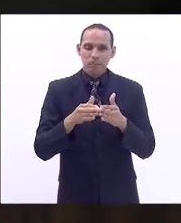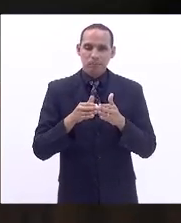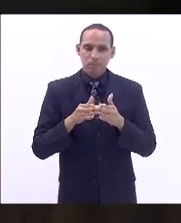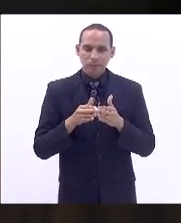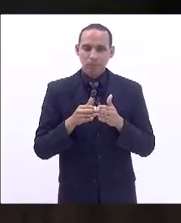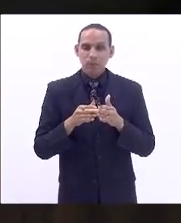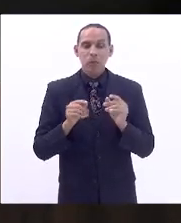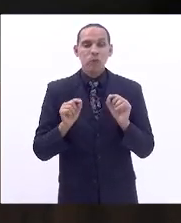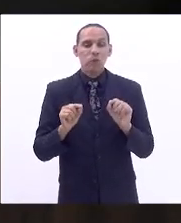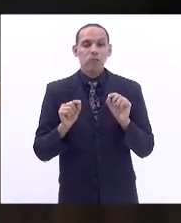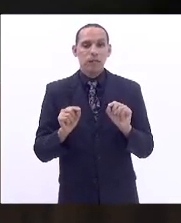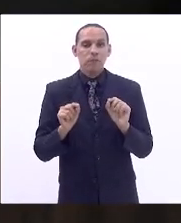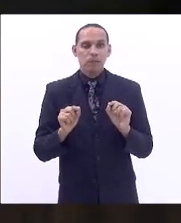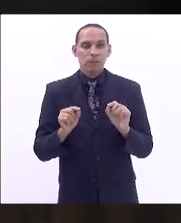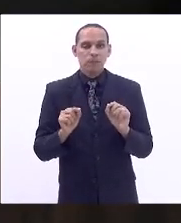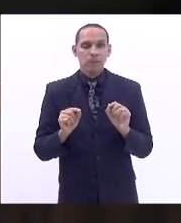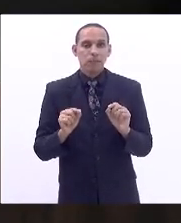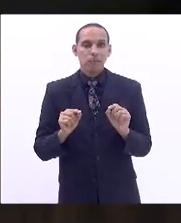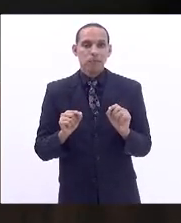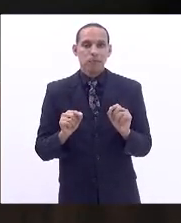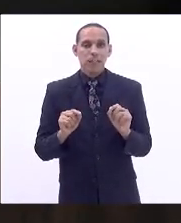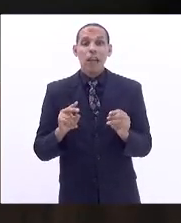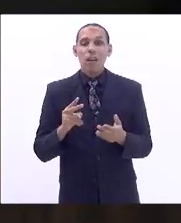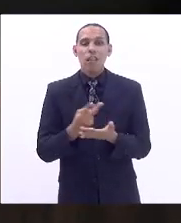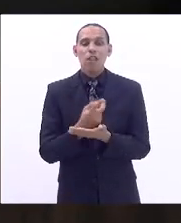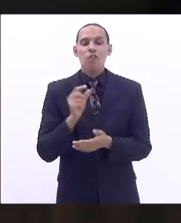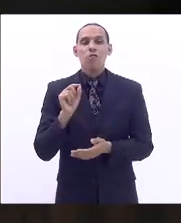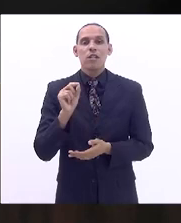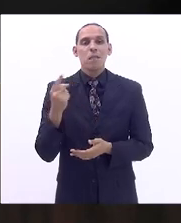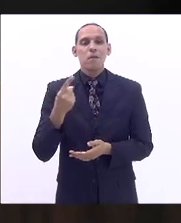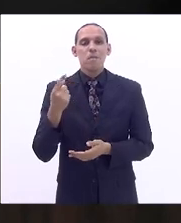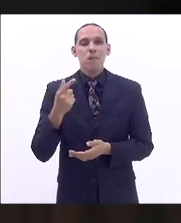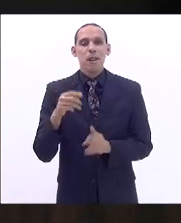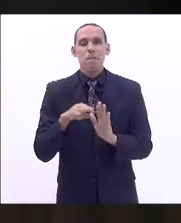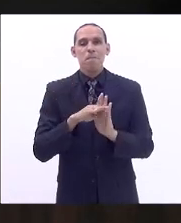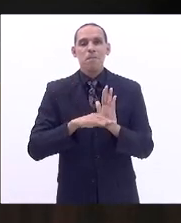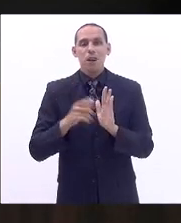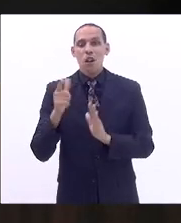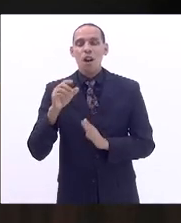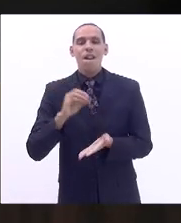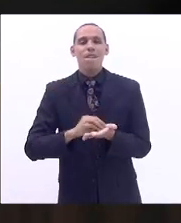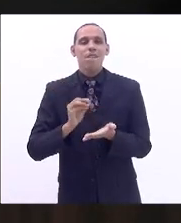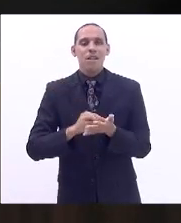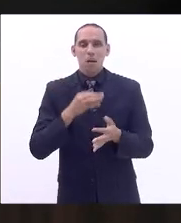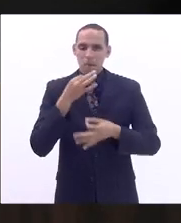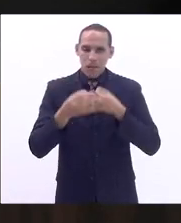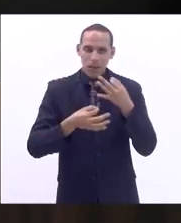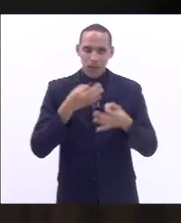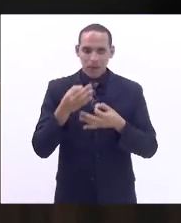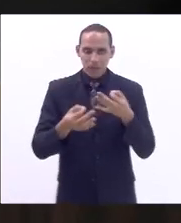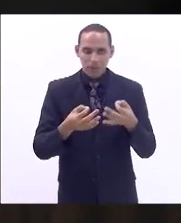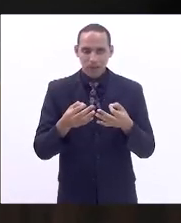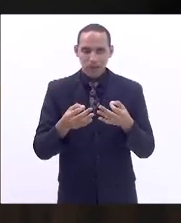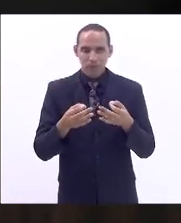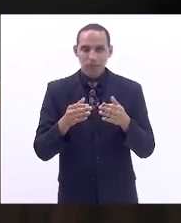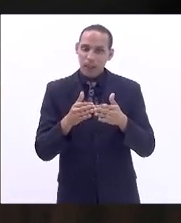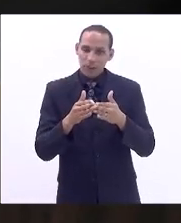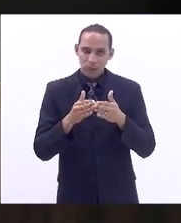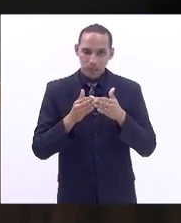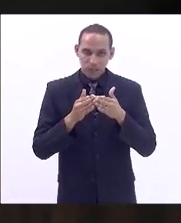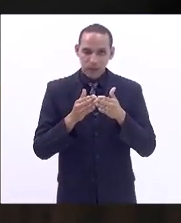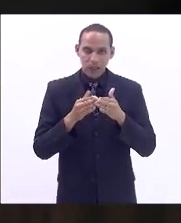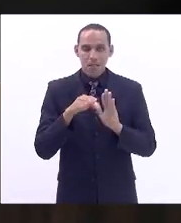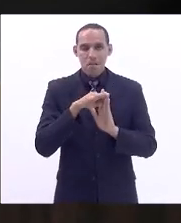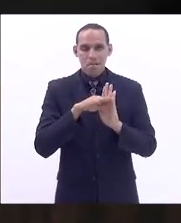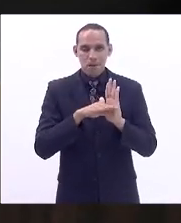que tá por acaso o primeiro da outra pauta é aprendendo e parecido Presidente chama os trabalhos a